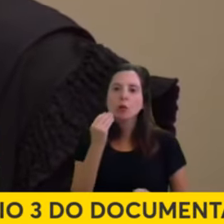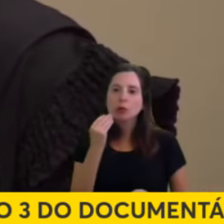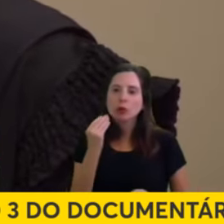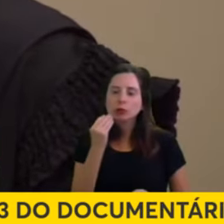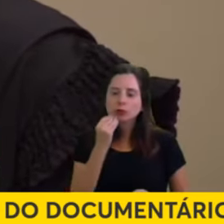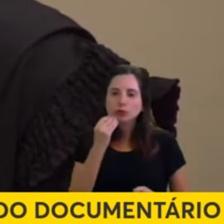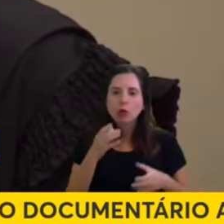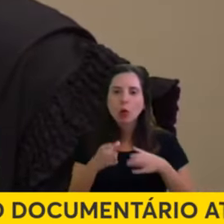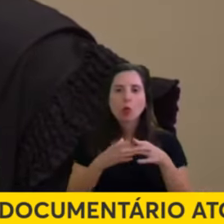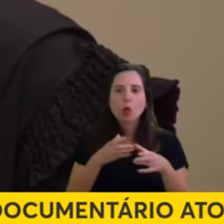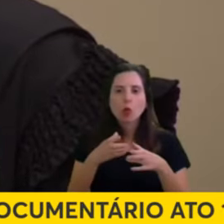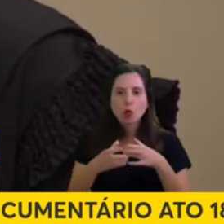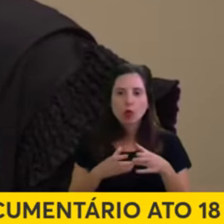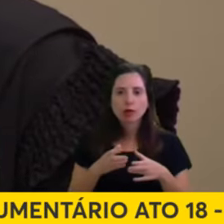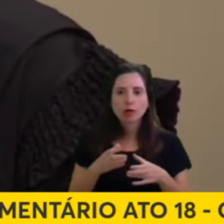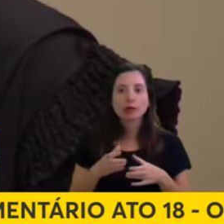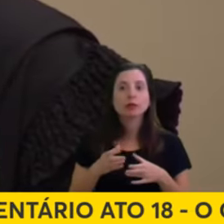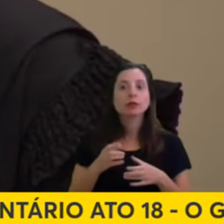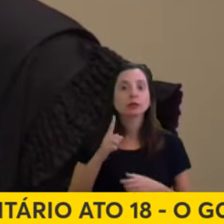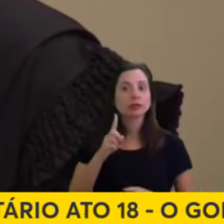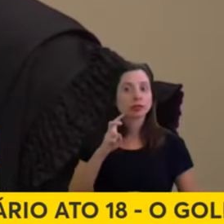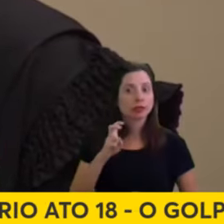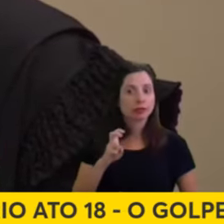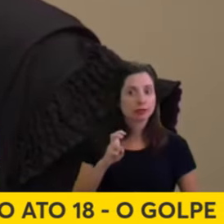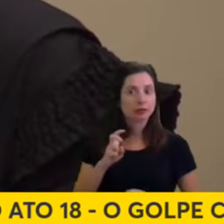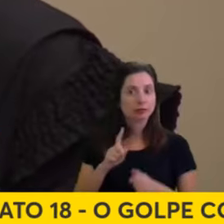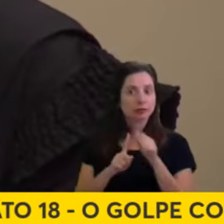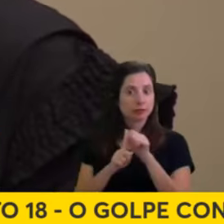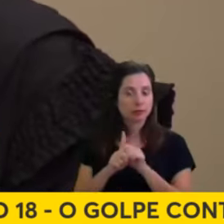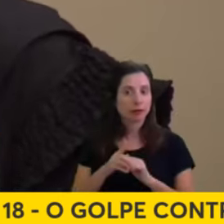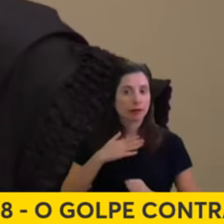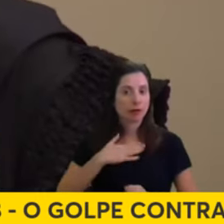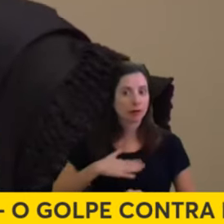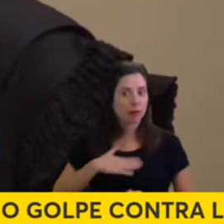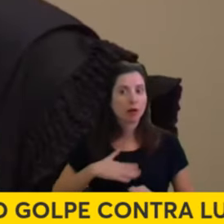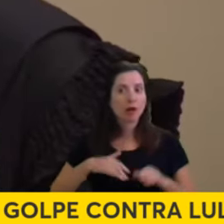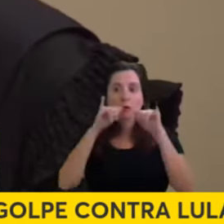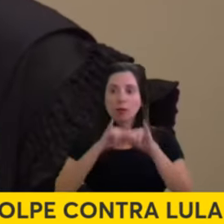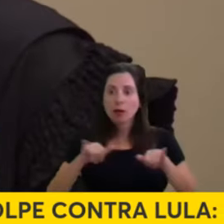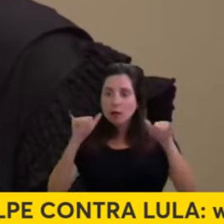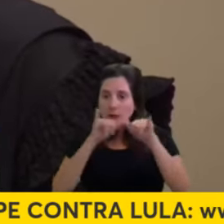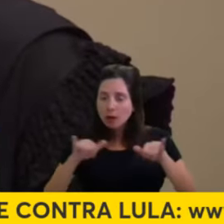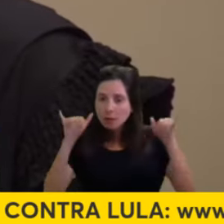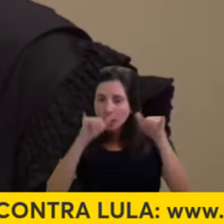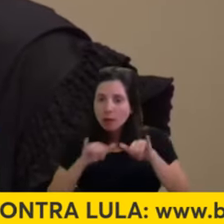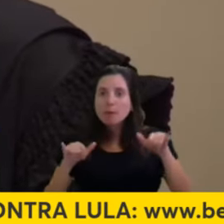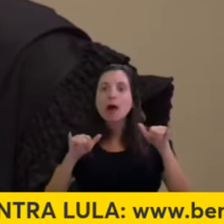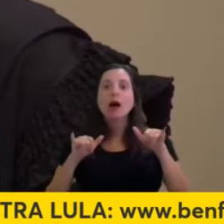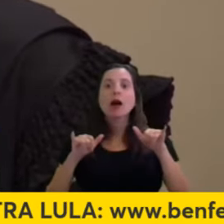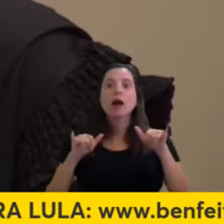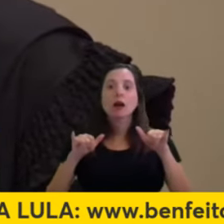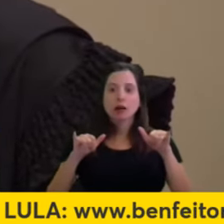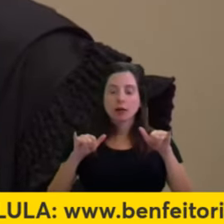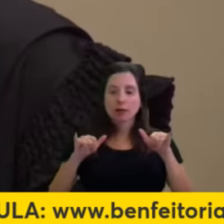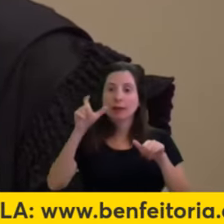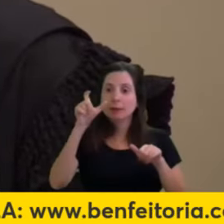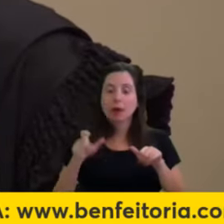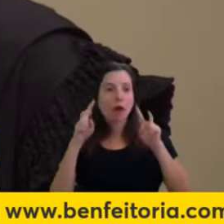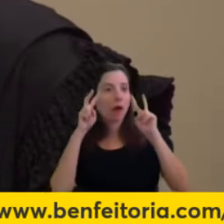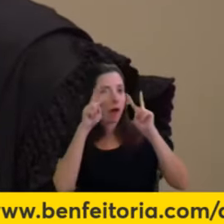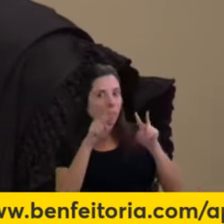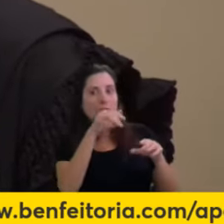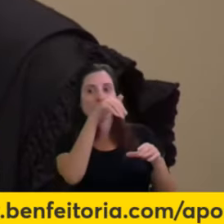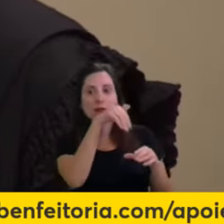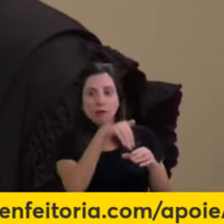15 de agosto do ano da eleição a propaganda com finalidade de captar o voto de eleitor para que seja seja realizada antes do